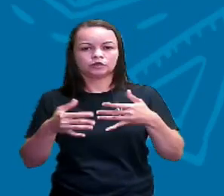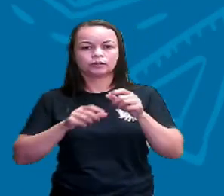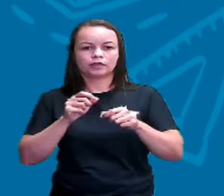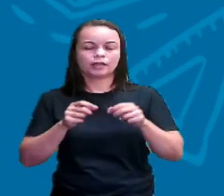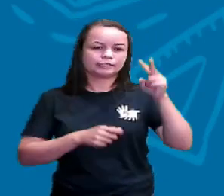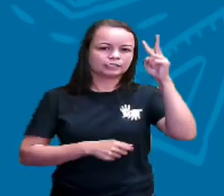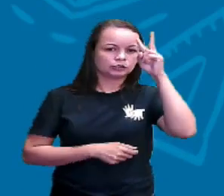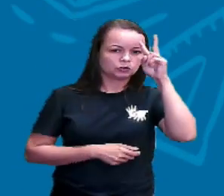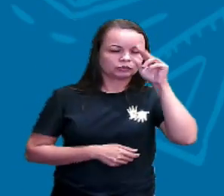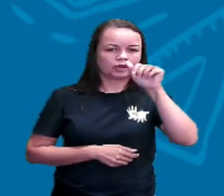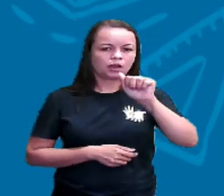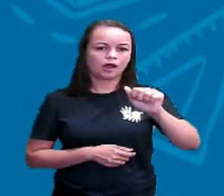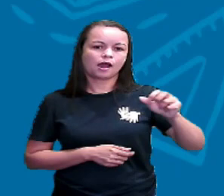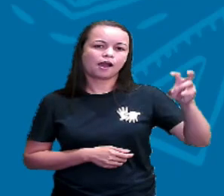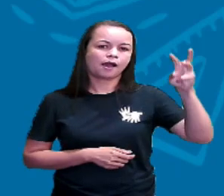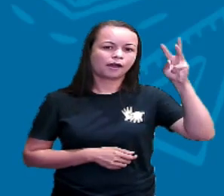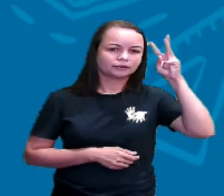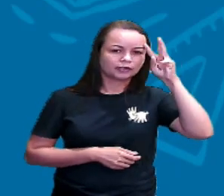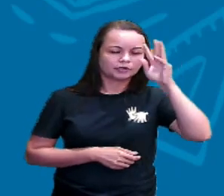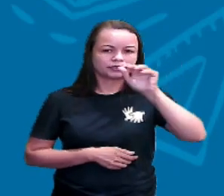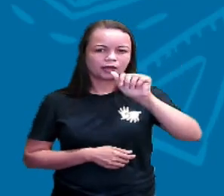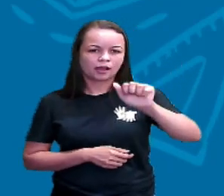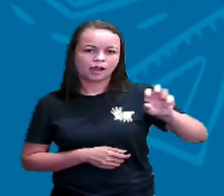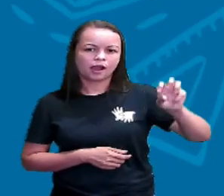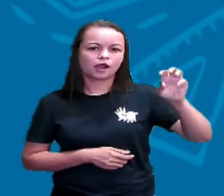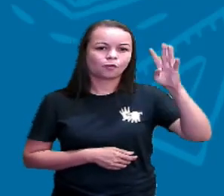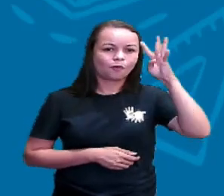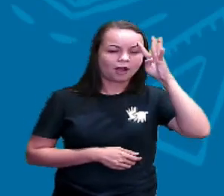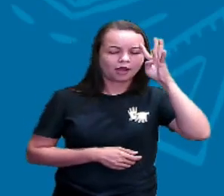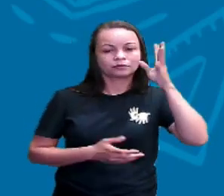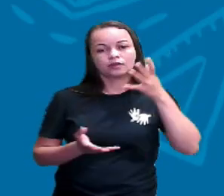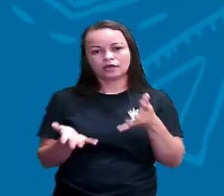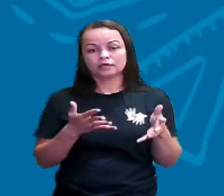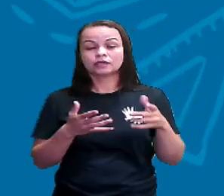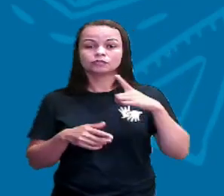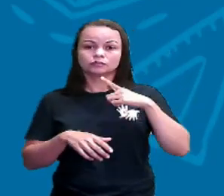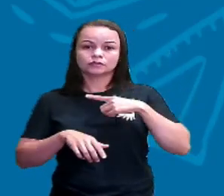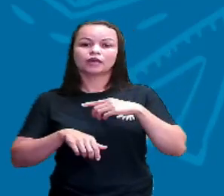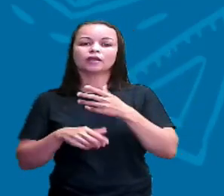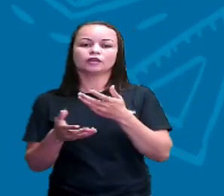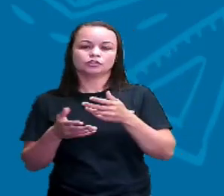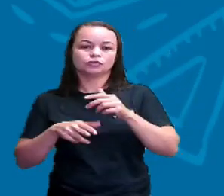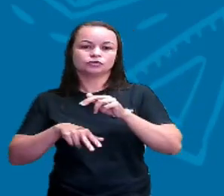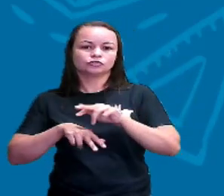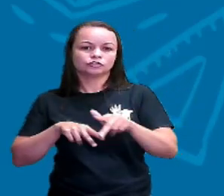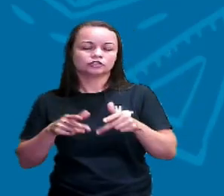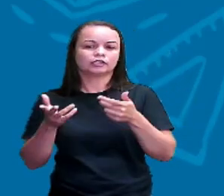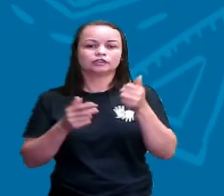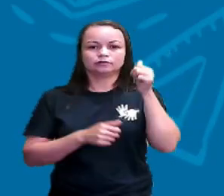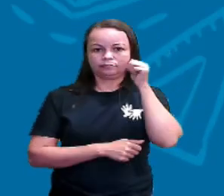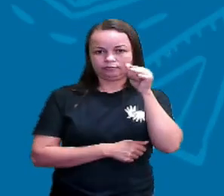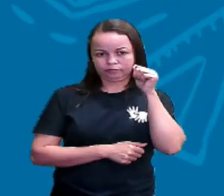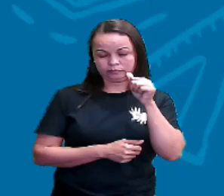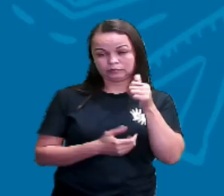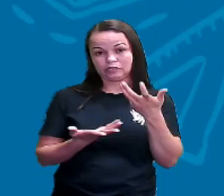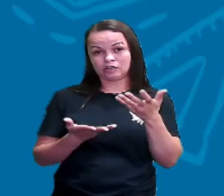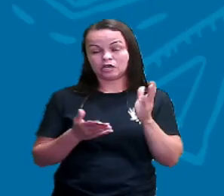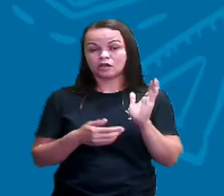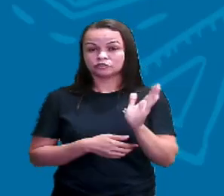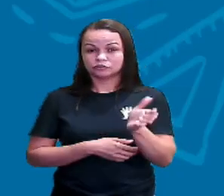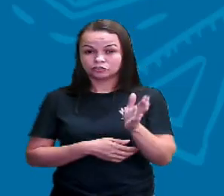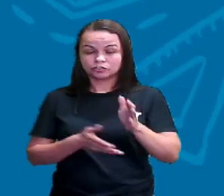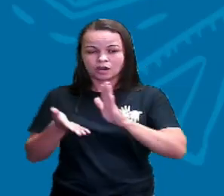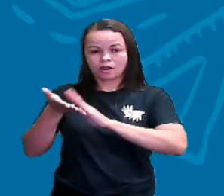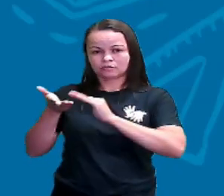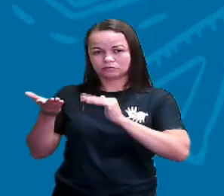segunda-feira, a terça-feira, a quarta-feira. Então, a gente tem o gênero feminino em língua portuguesa. Já